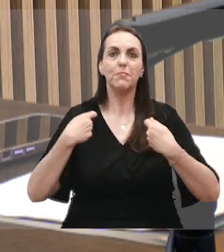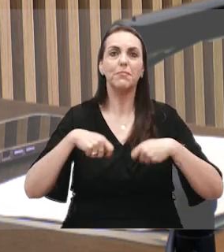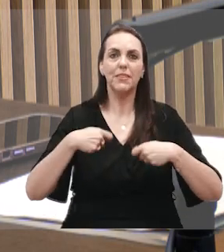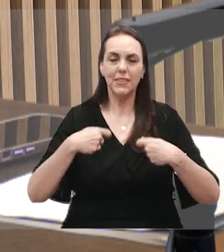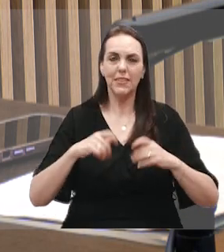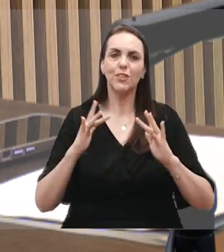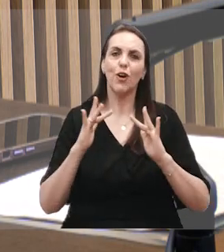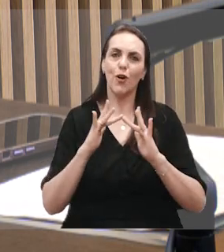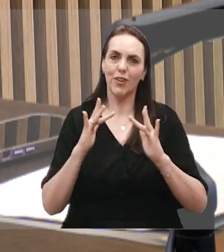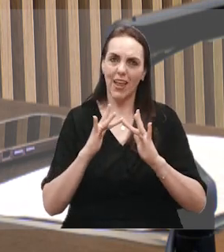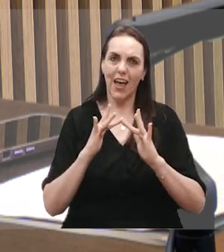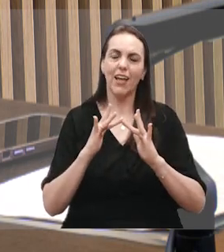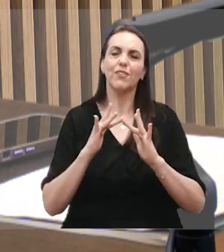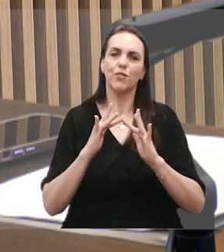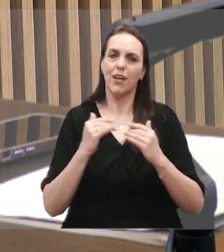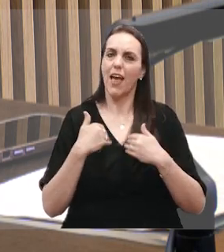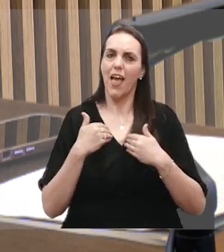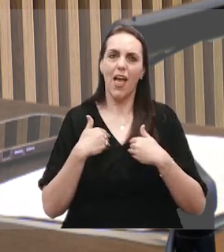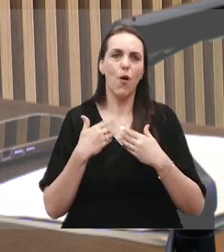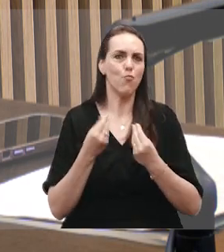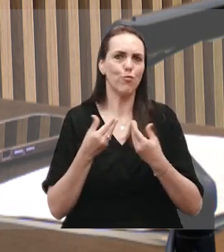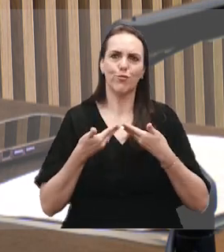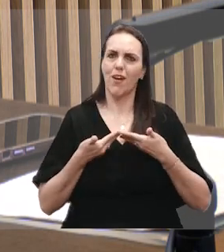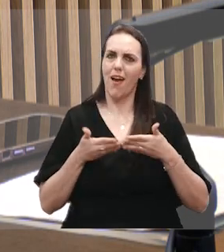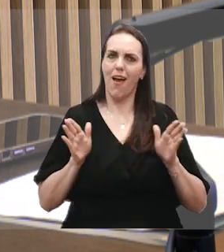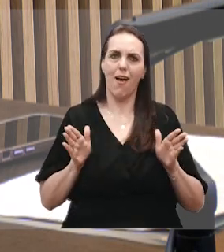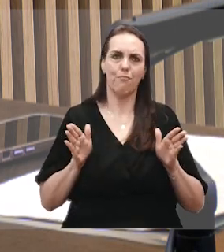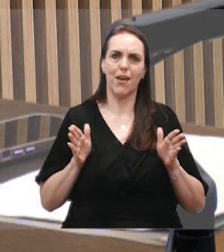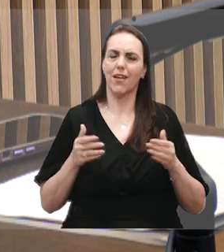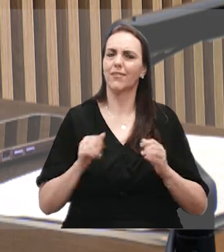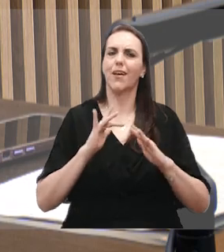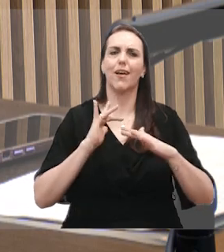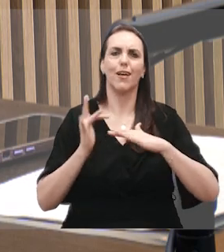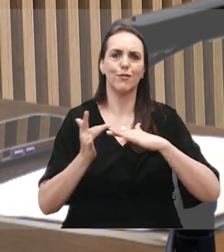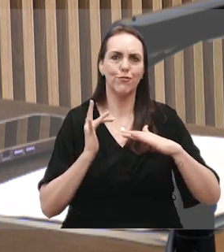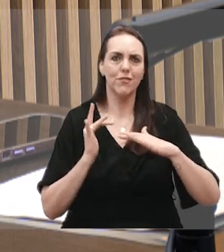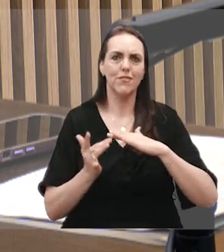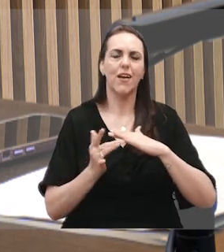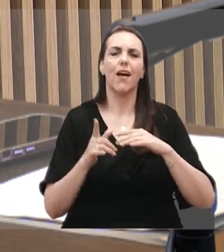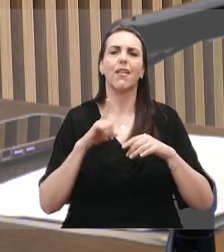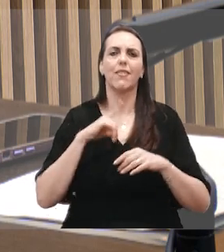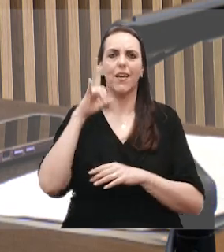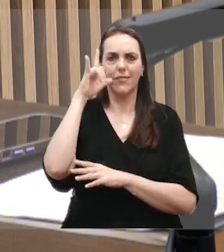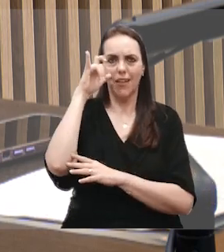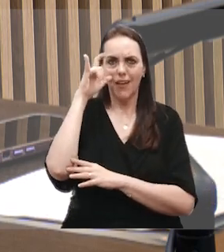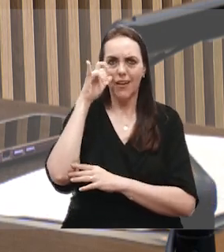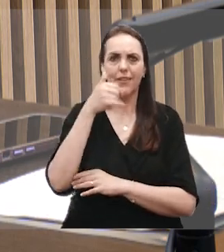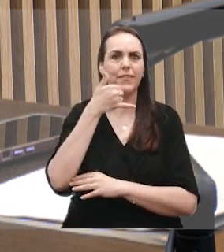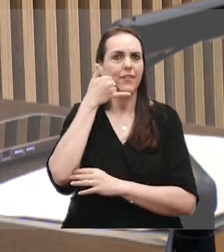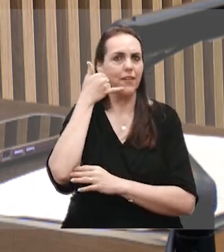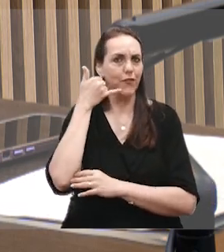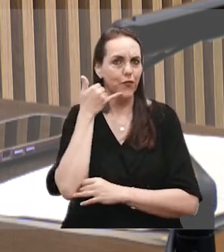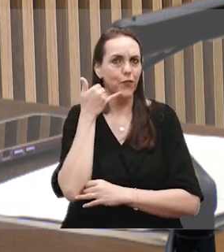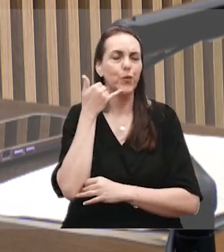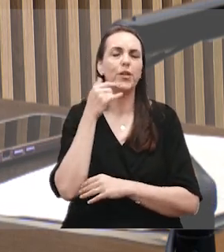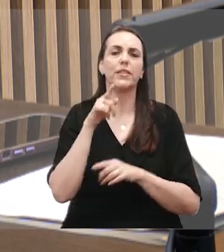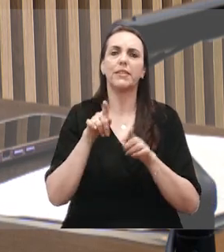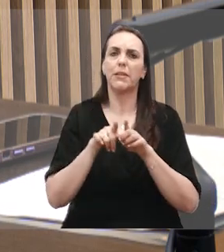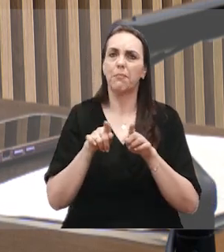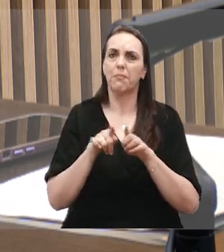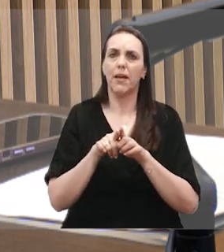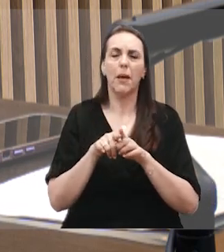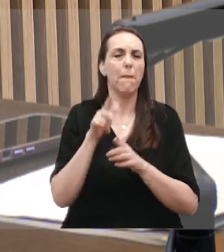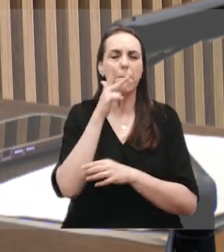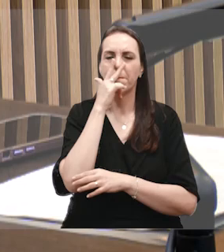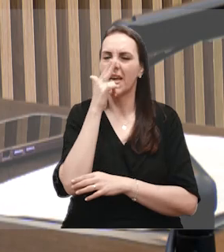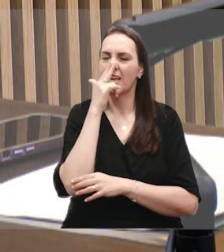contato conosco, eu sou uma pessoa muito aberta, tem a rede social, tem o meu Instagram, o meu telefone também, que é o mesmo, né,